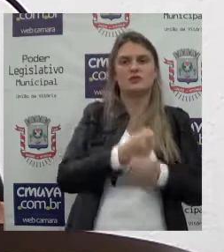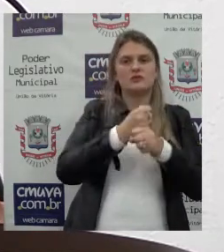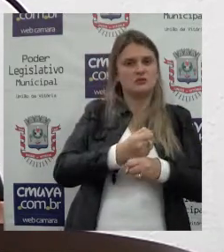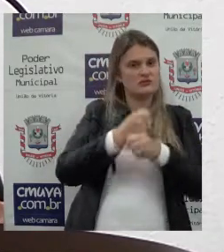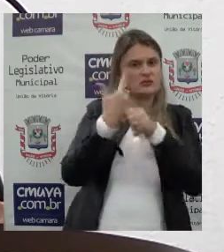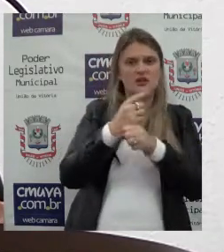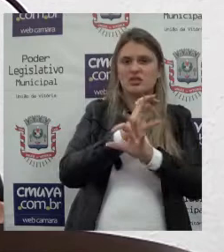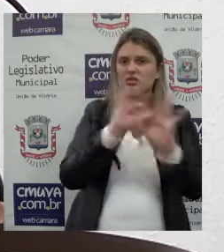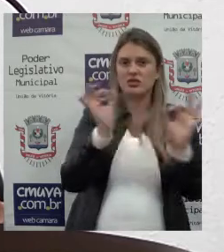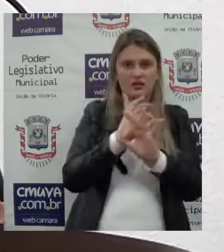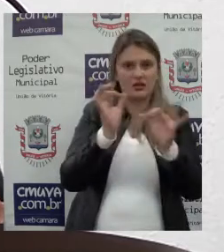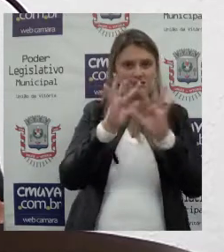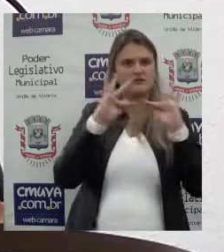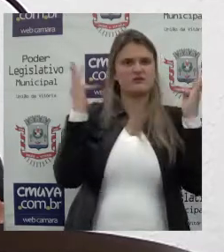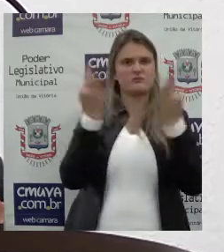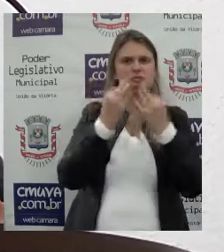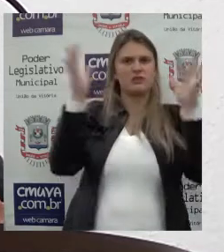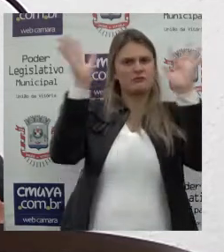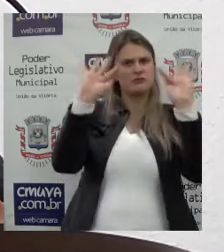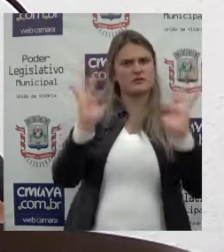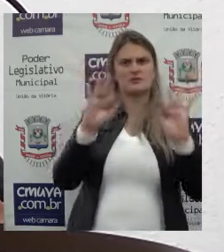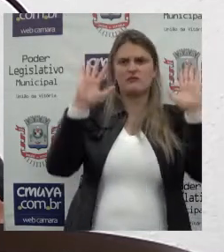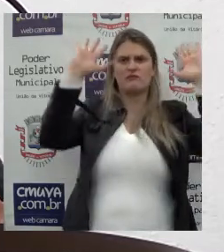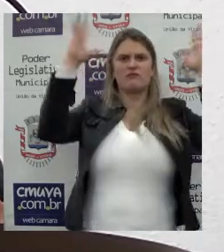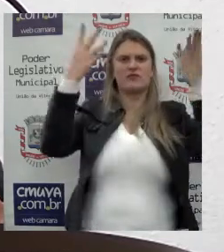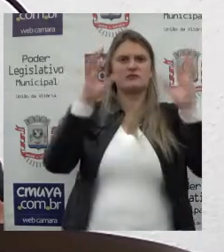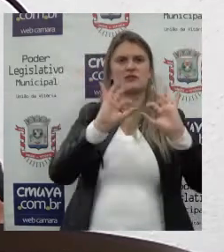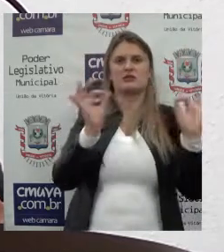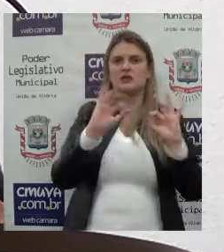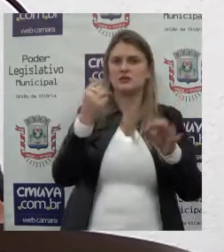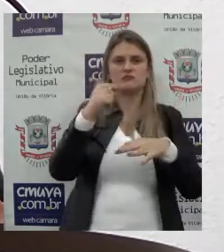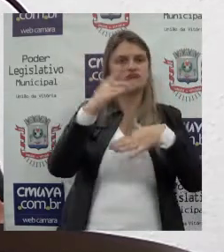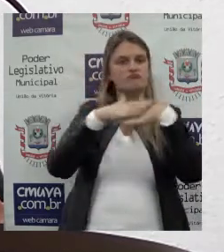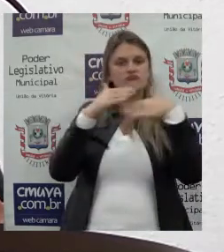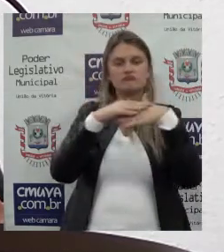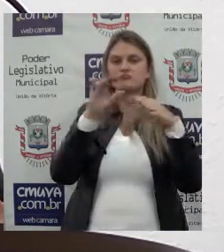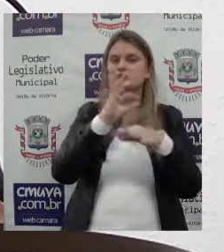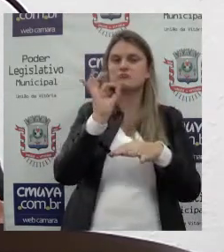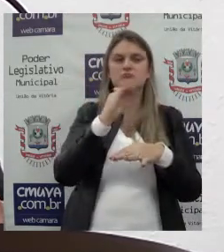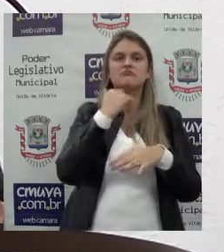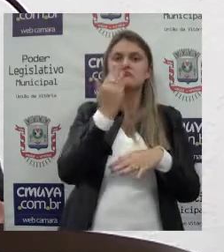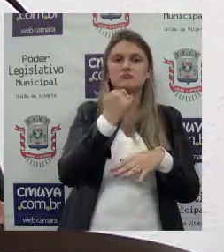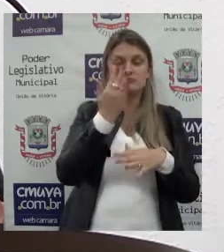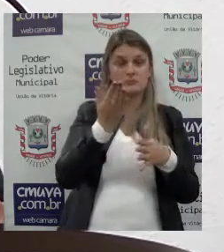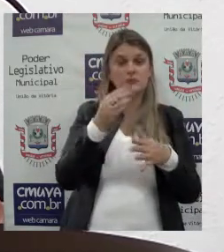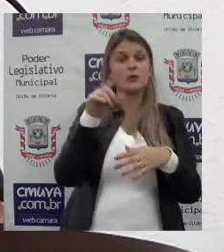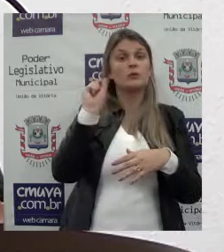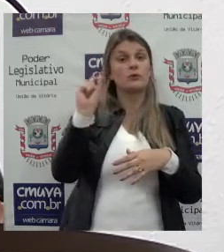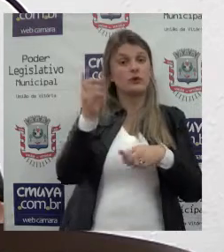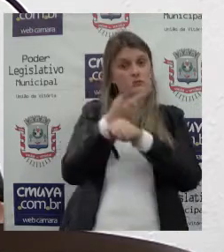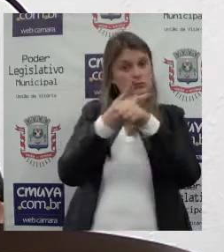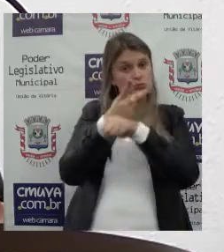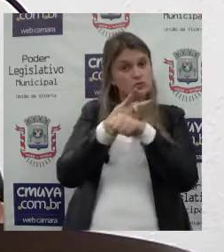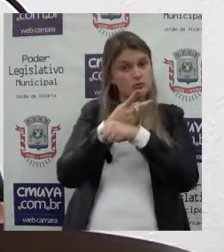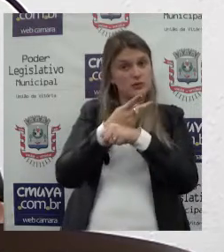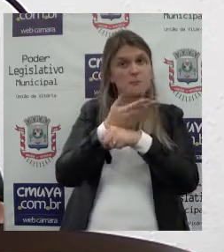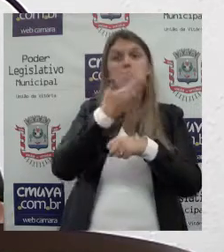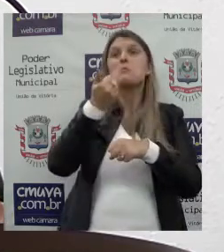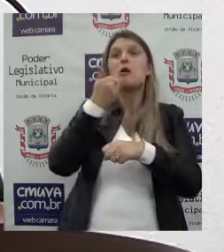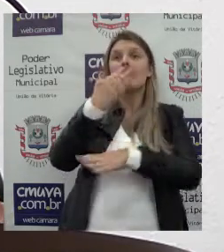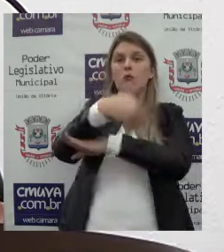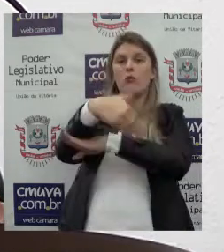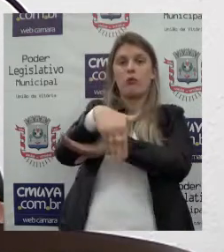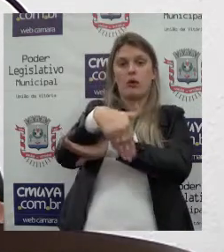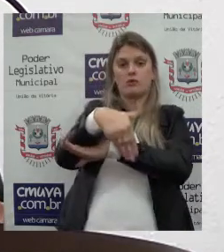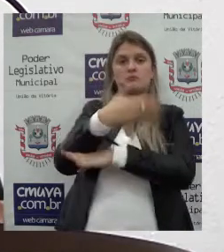não há Natal, onde não há Ano Novo, aonde principalmente não há um carinho, seja de quem for. E o